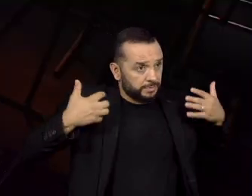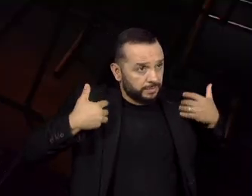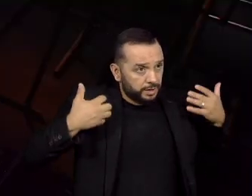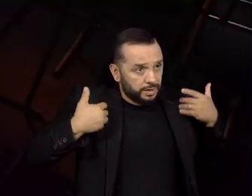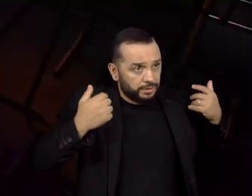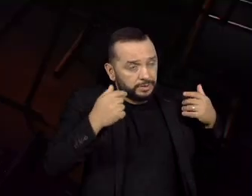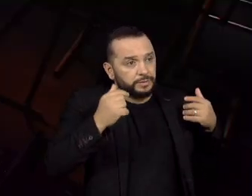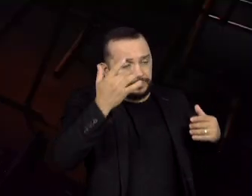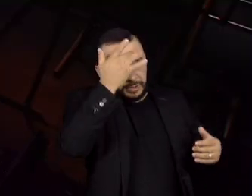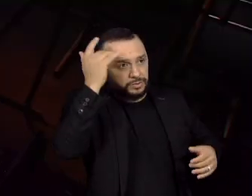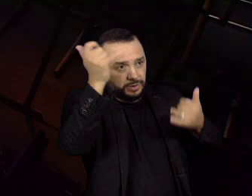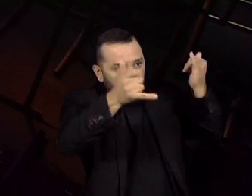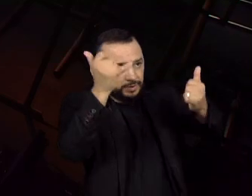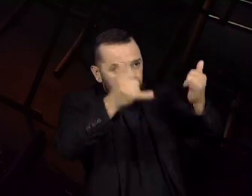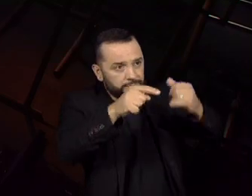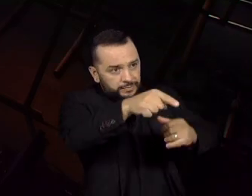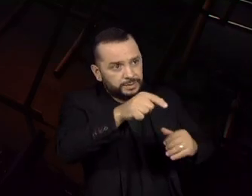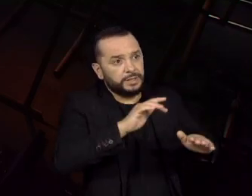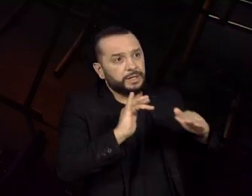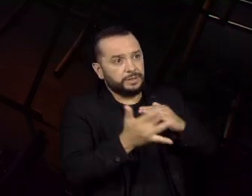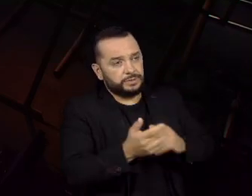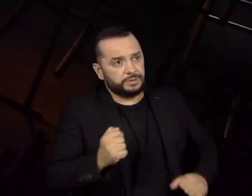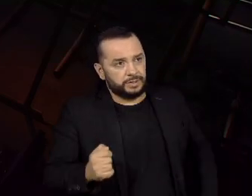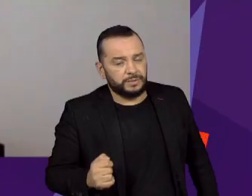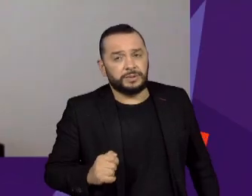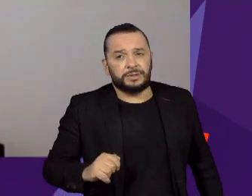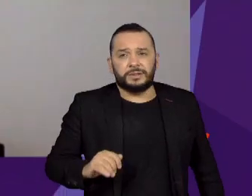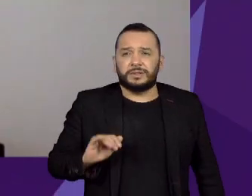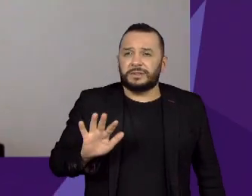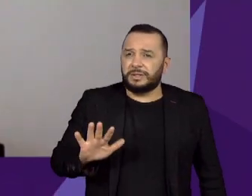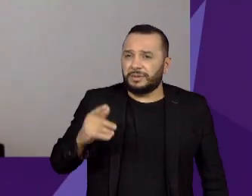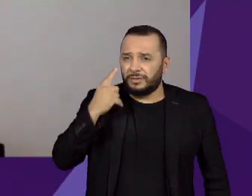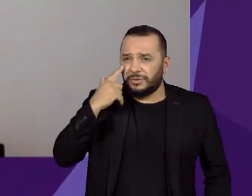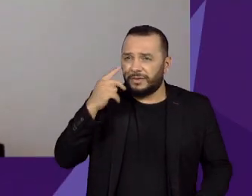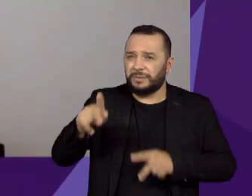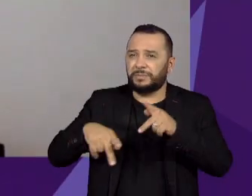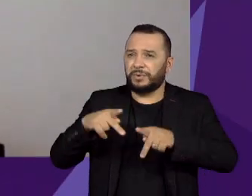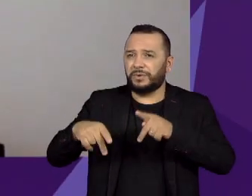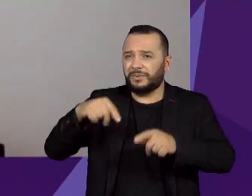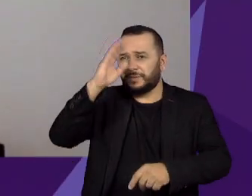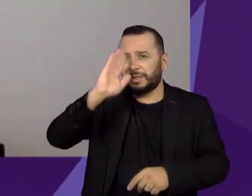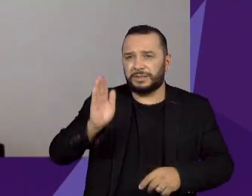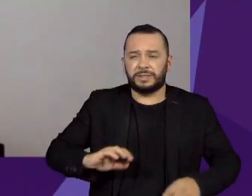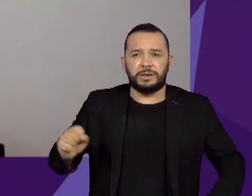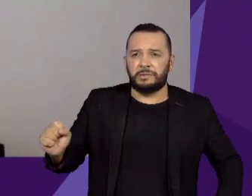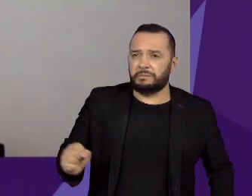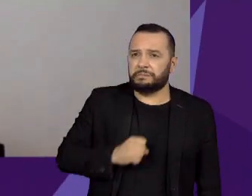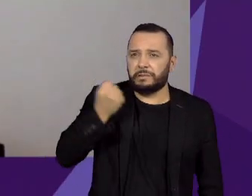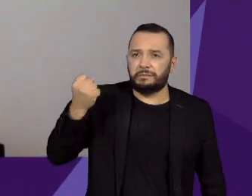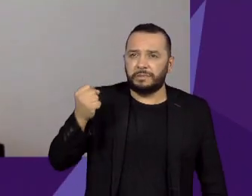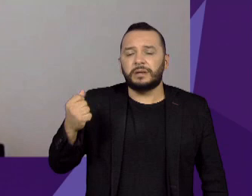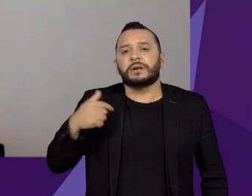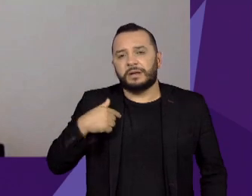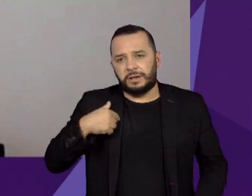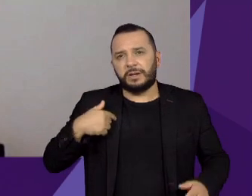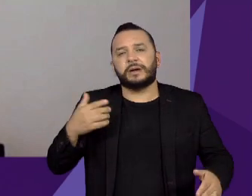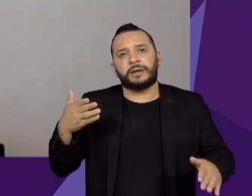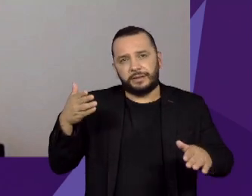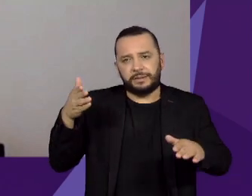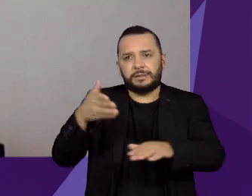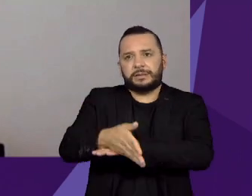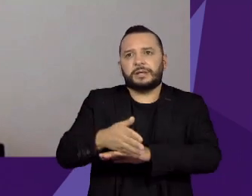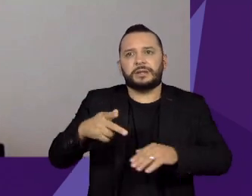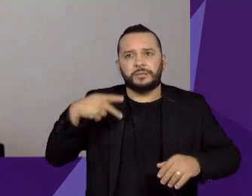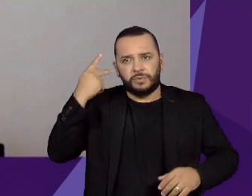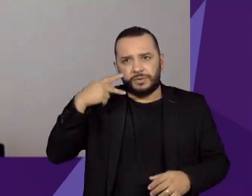na rua ou na rede? Eu estou vendo o brasileiro indignado, sabe? E eu entrei em política não por carreira, eu nunca